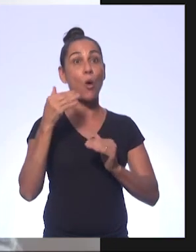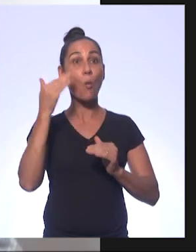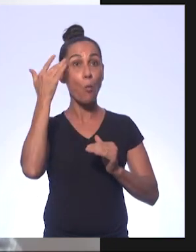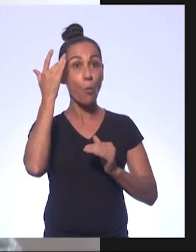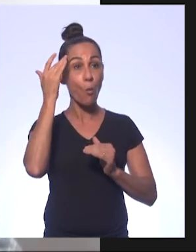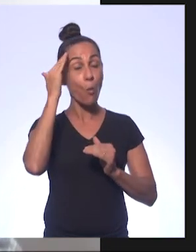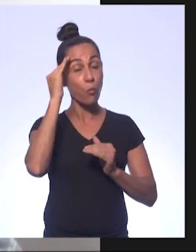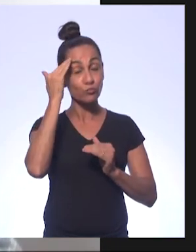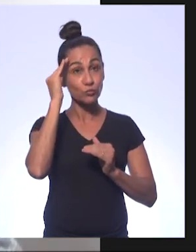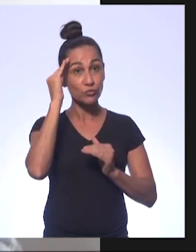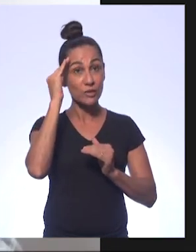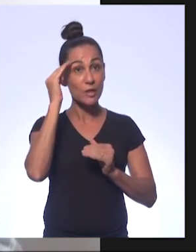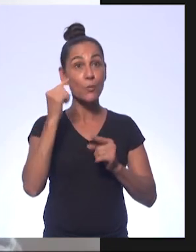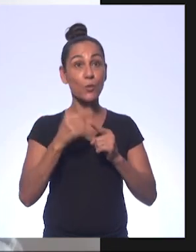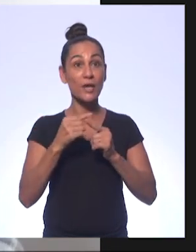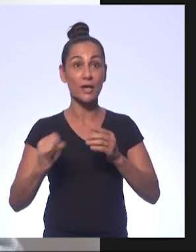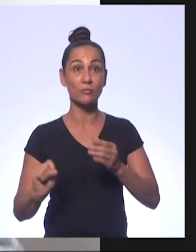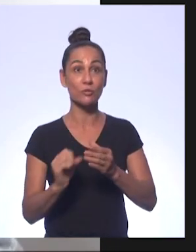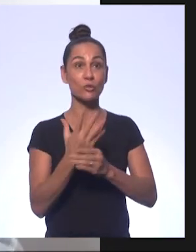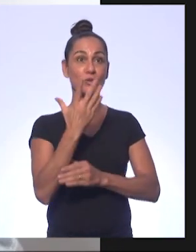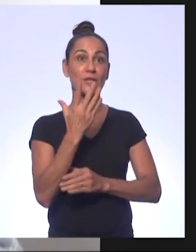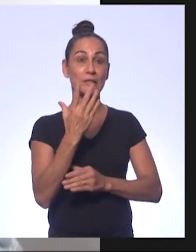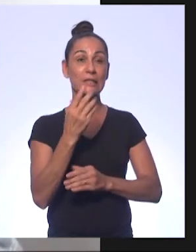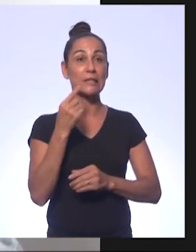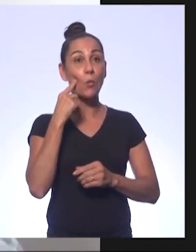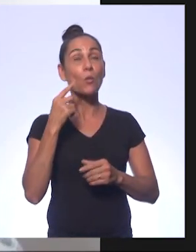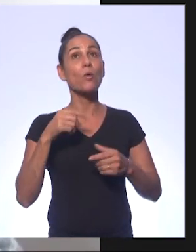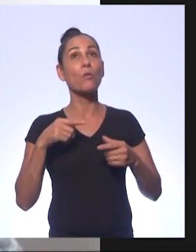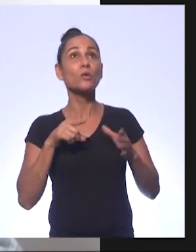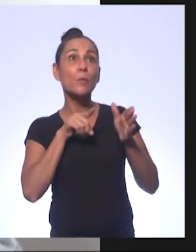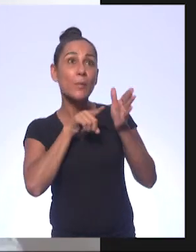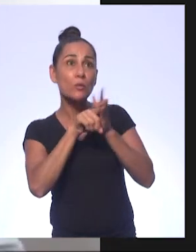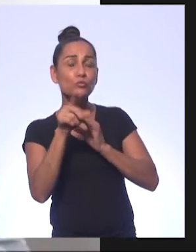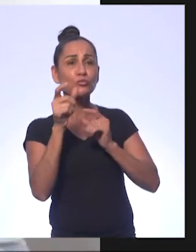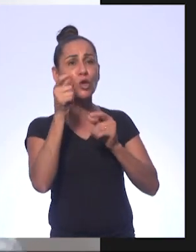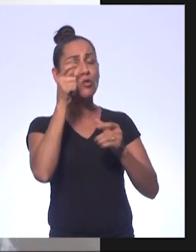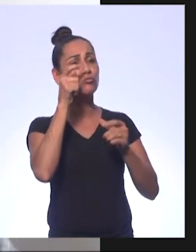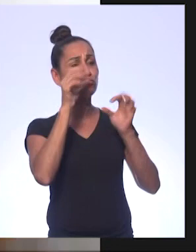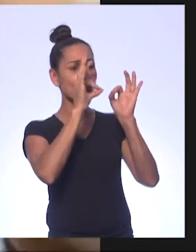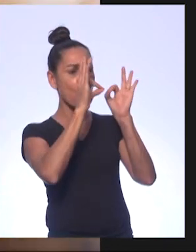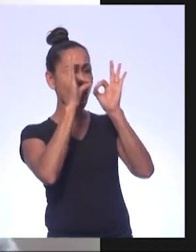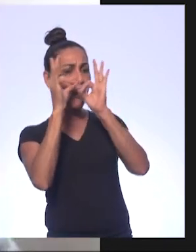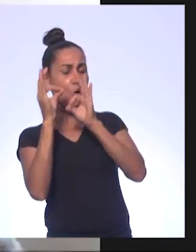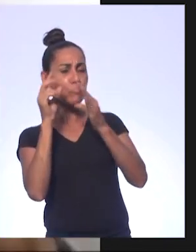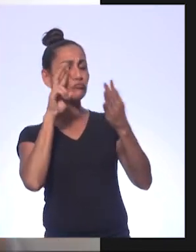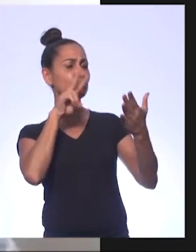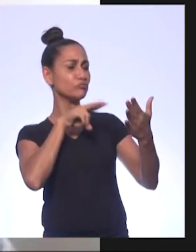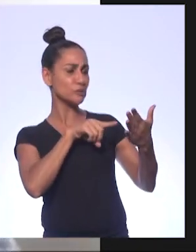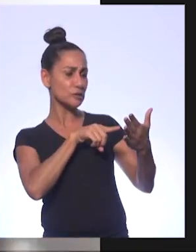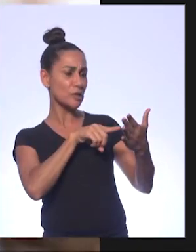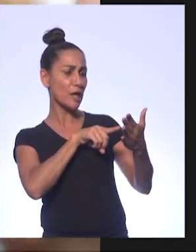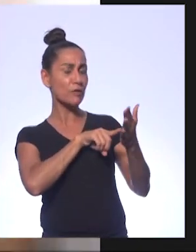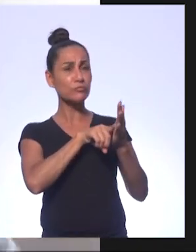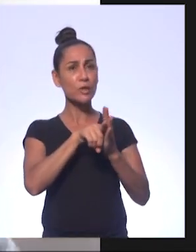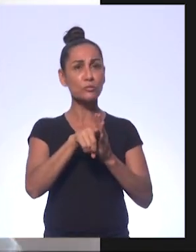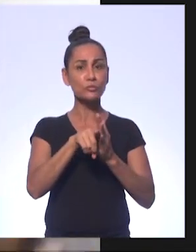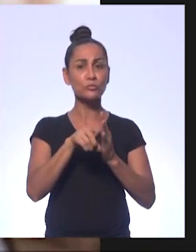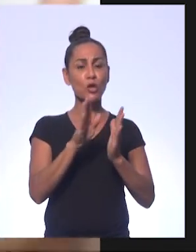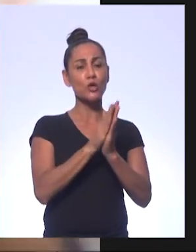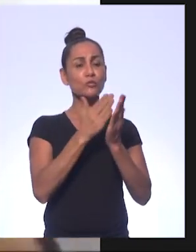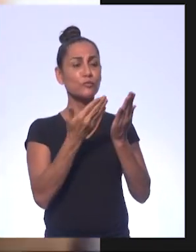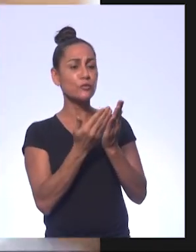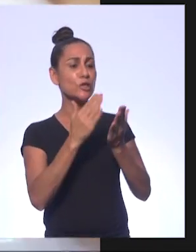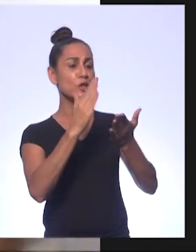problema seríssimo. Quando eu olho as perguntas que eu vejo nos diferentes instrumentos, nos livros,